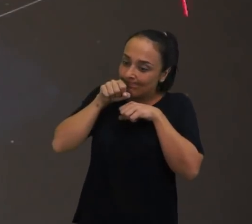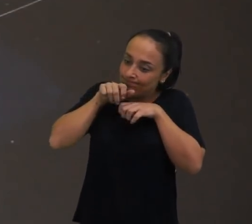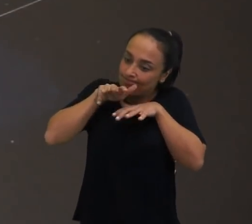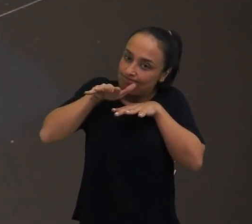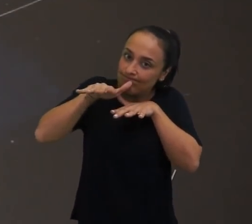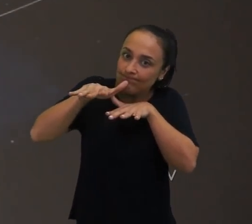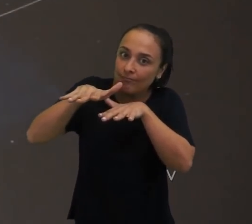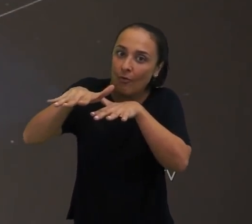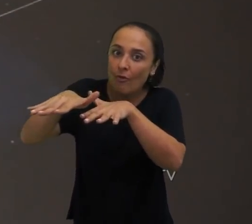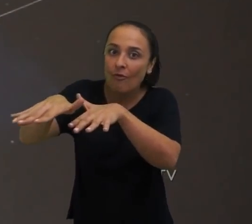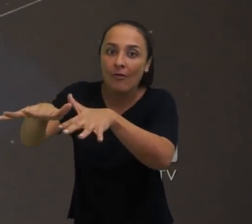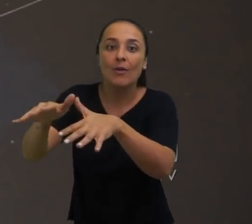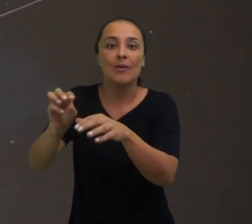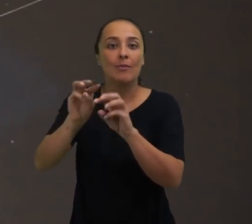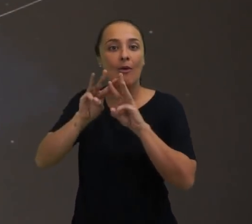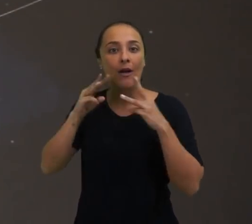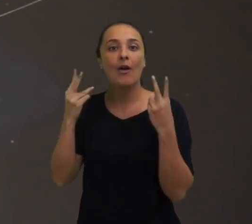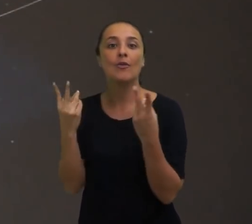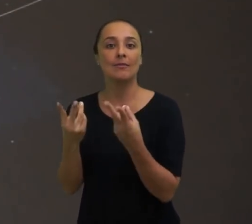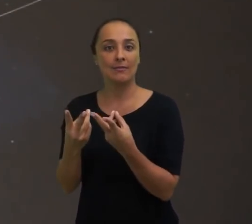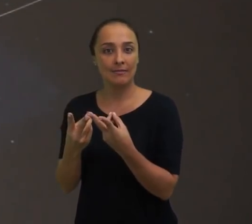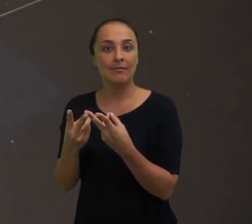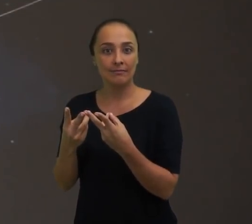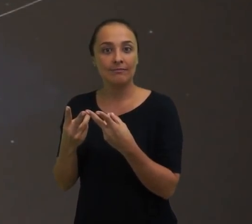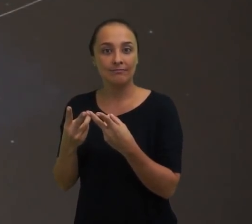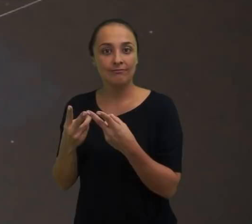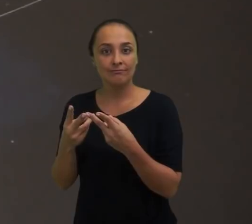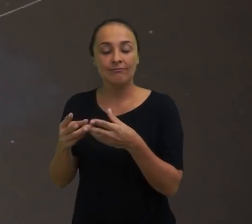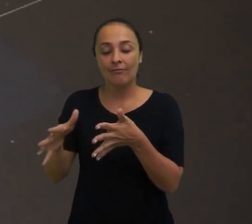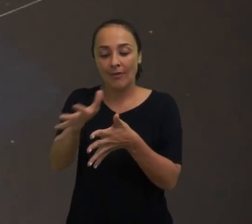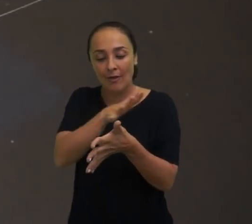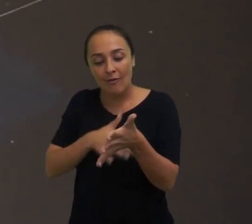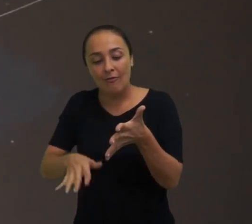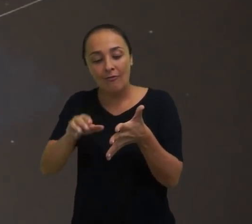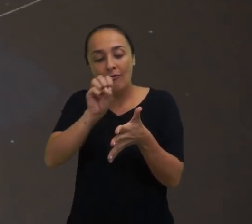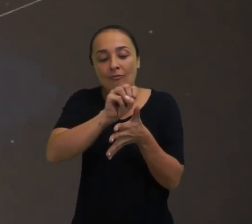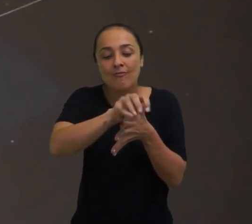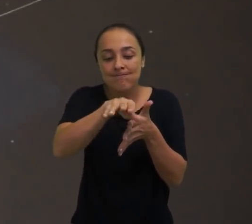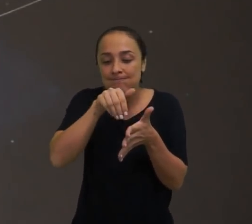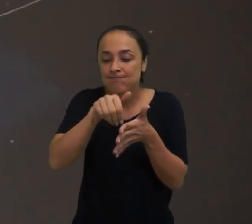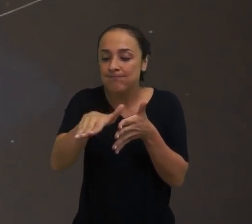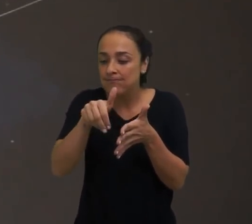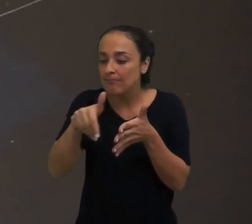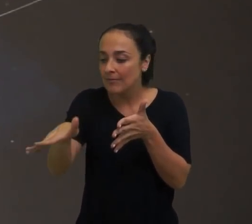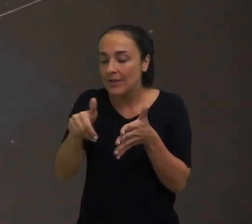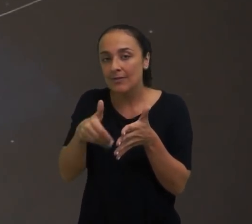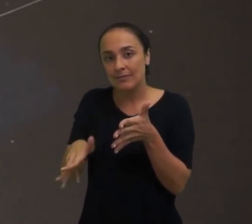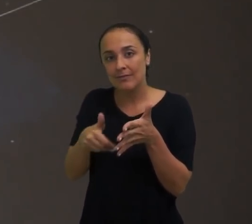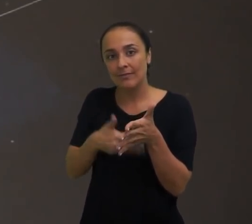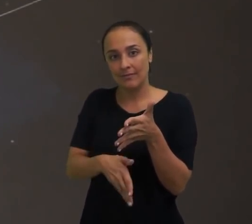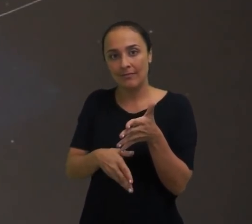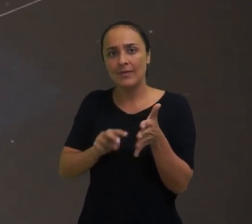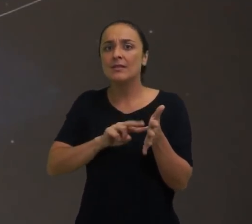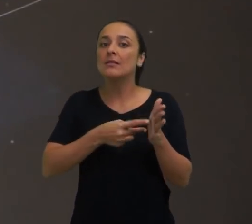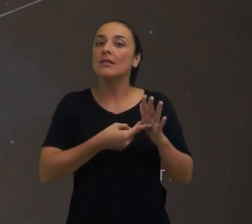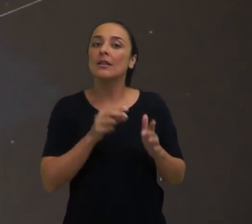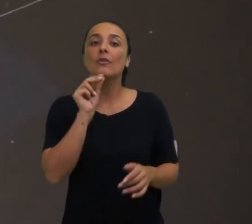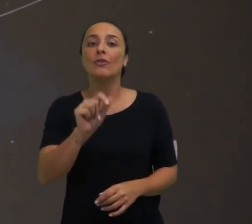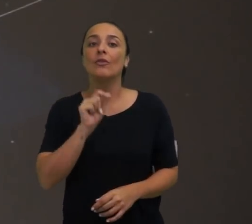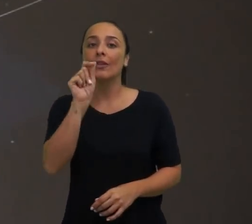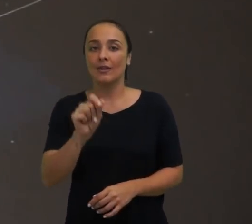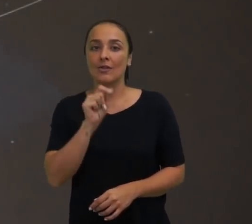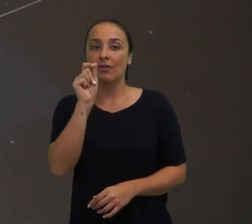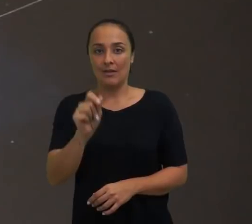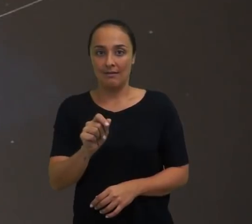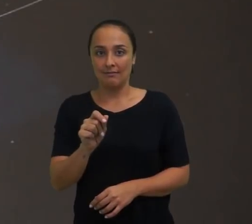as direções, tá? Pela energia luminosa. E qual é a força desse empurrão? Bom, aqui na volta, o material